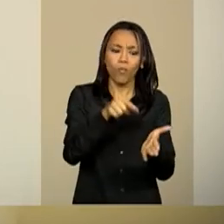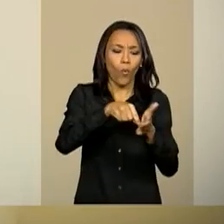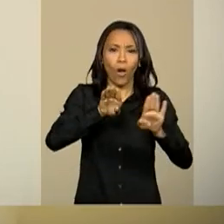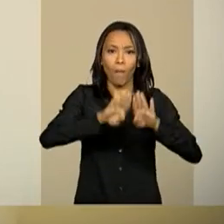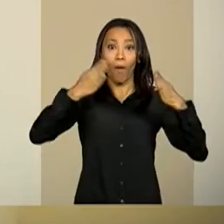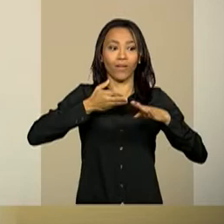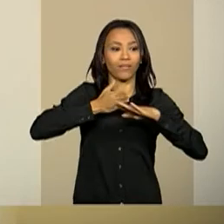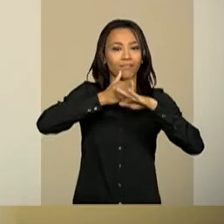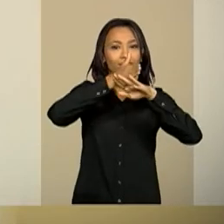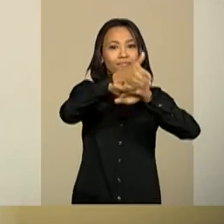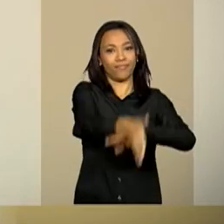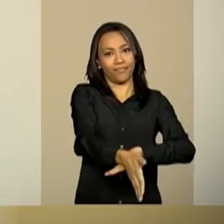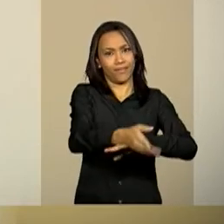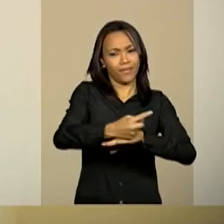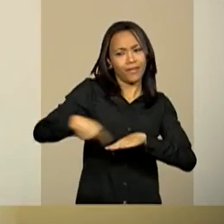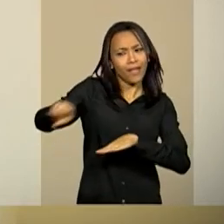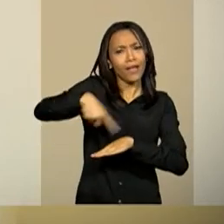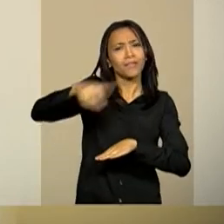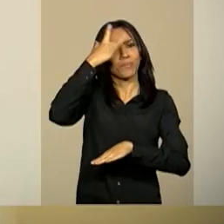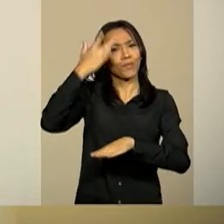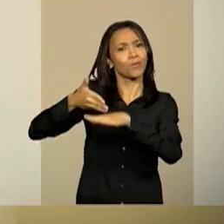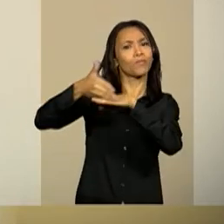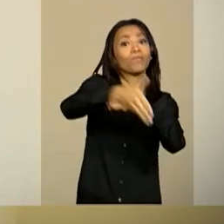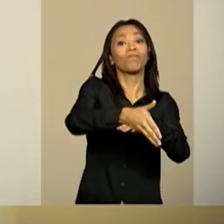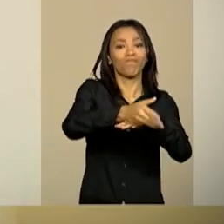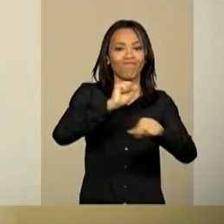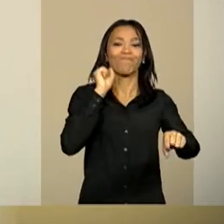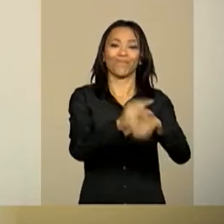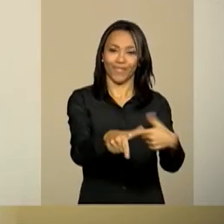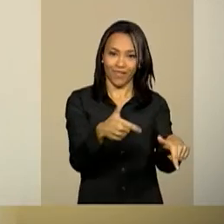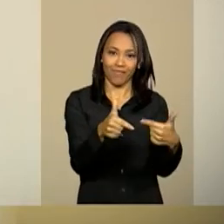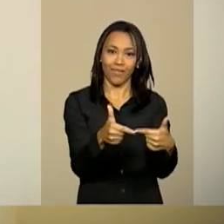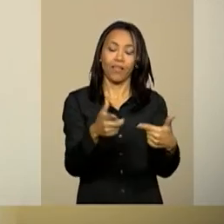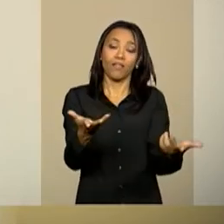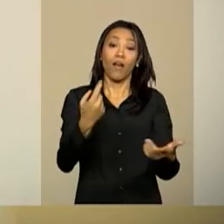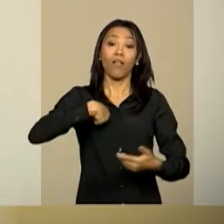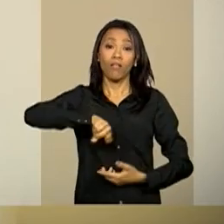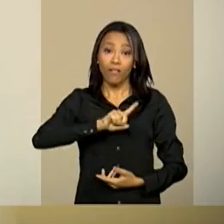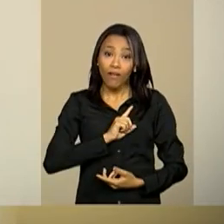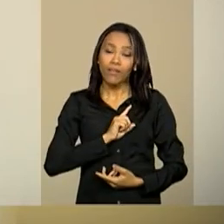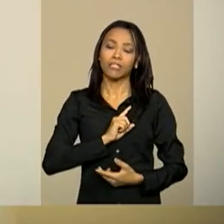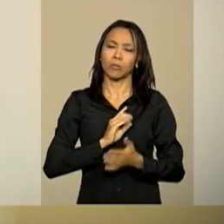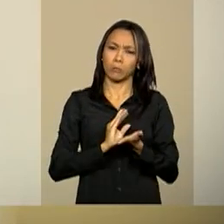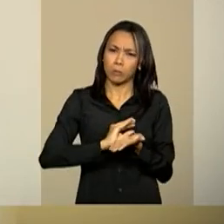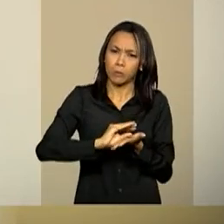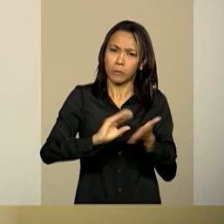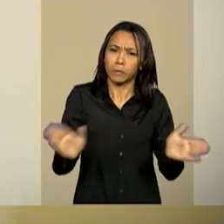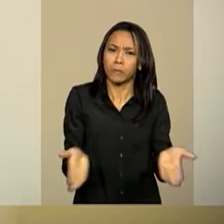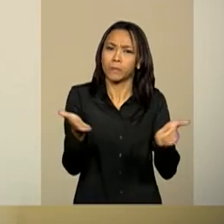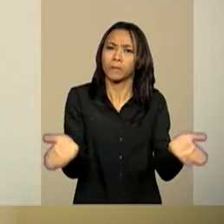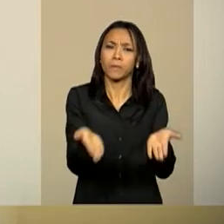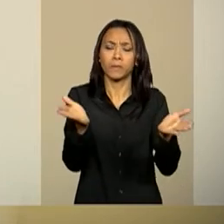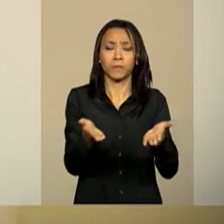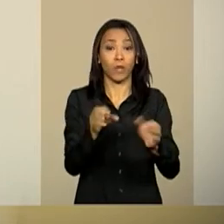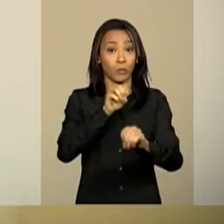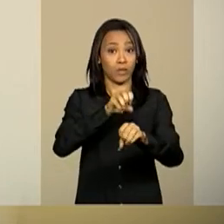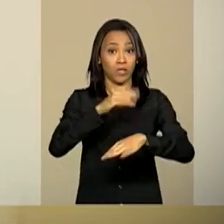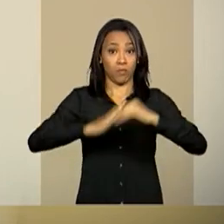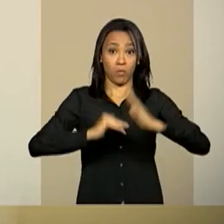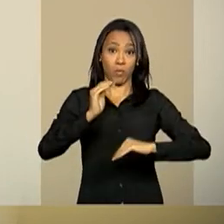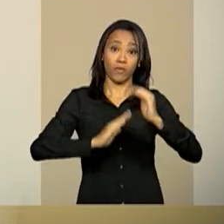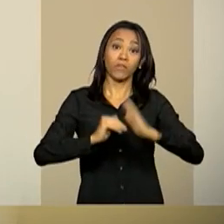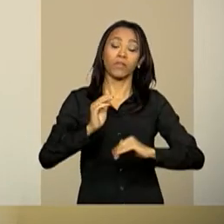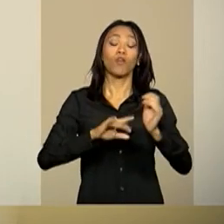porta de entrada dessas pessoas no mundo do trabalho nós estamos de fato investindo muito na educação profissional